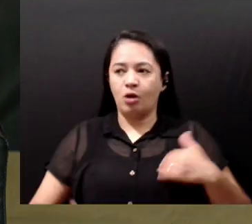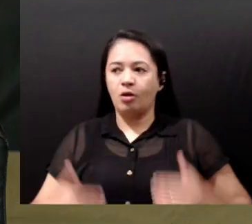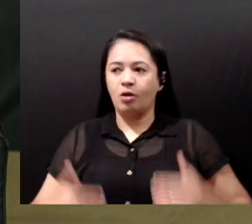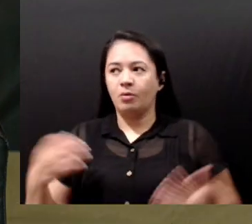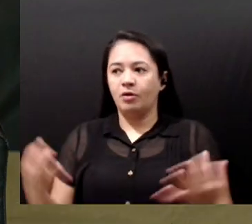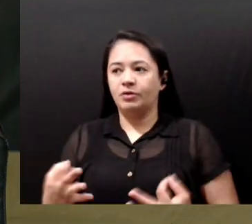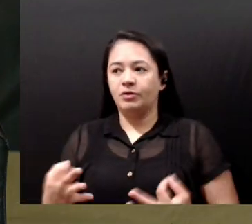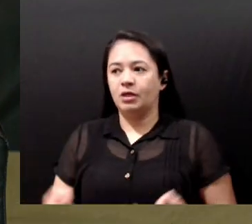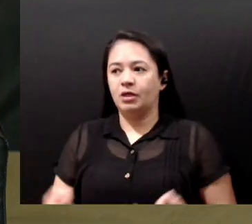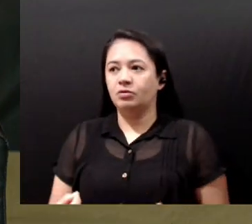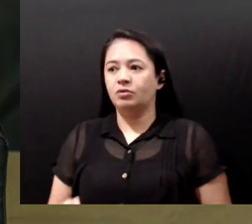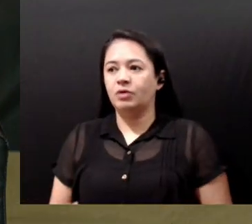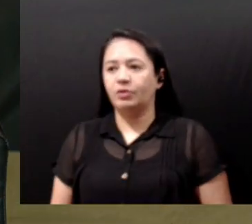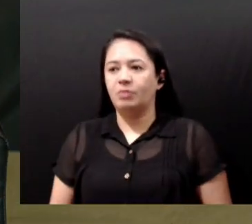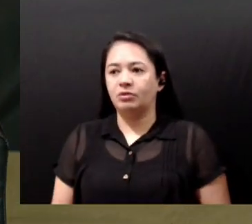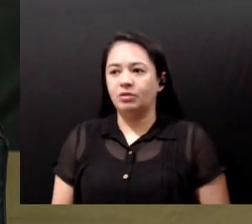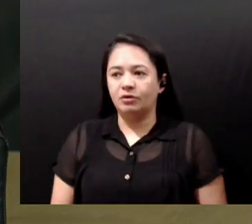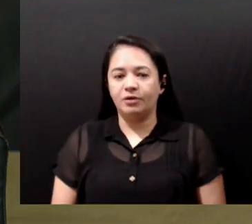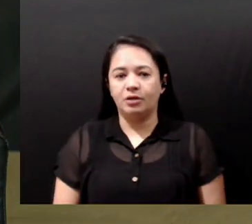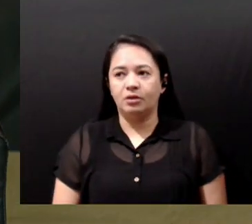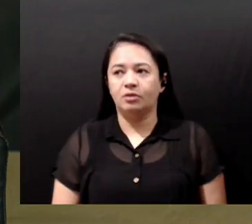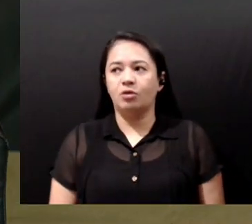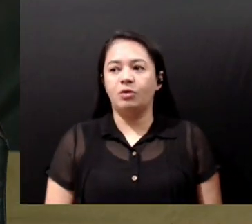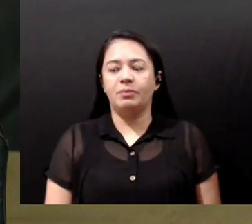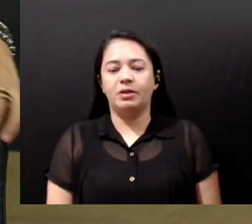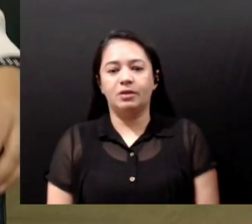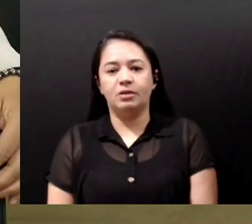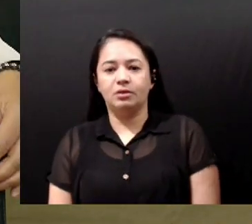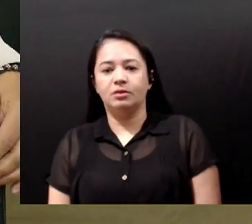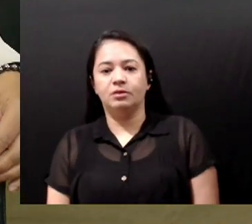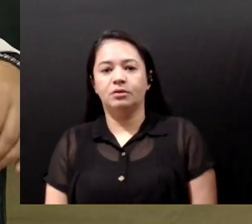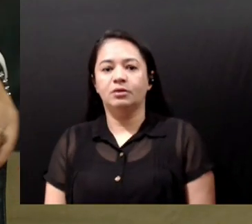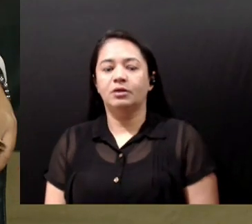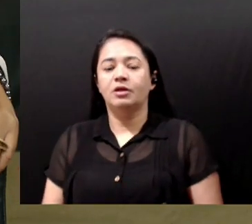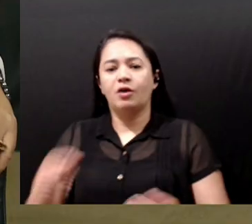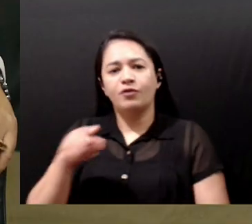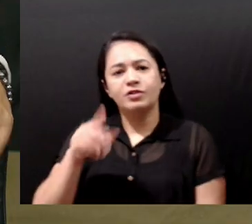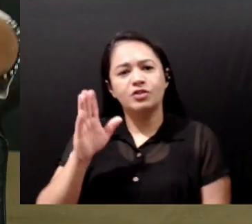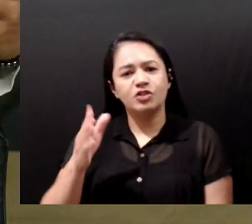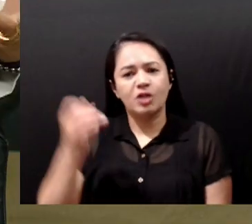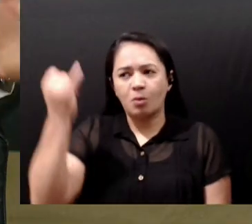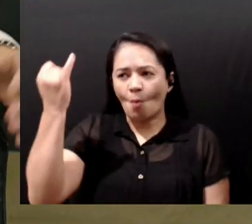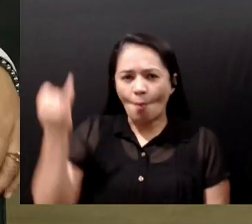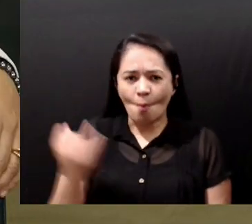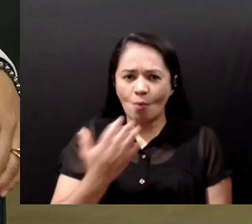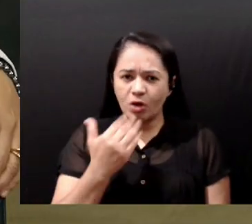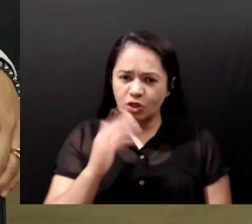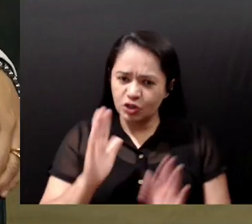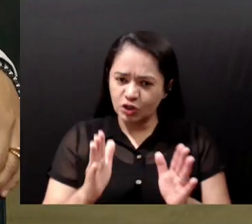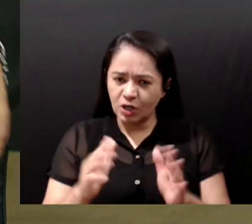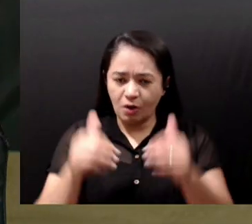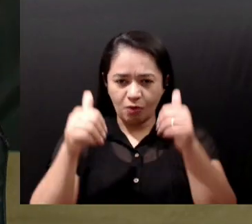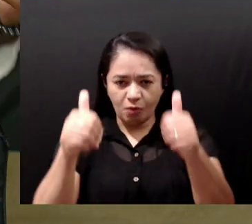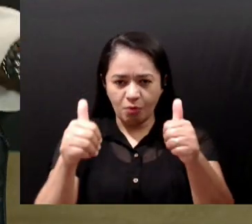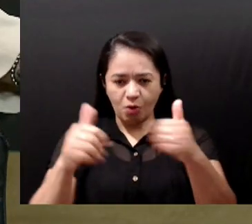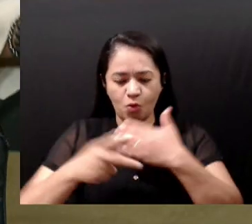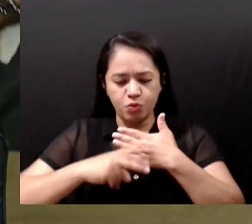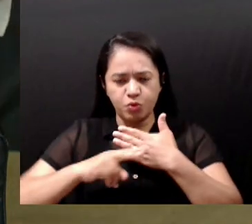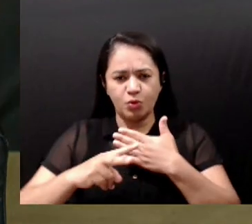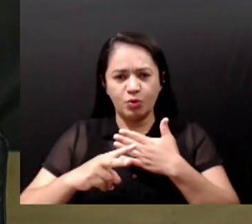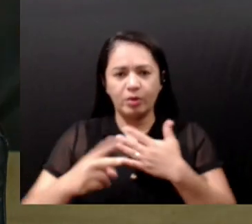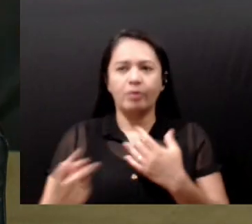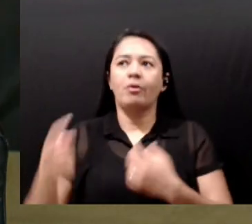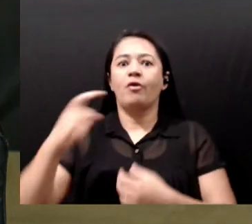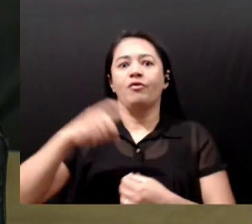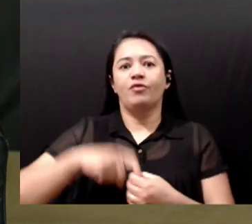sua mensagem para a gente. Nós queremos saber, você já fez uma dieta aí, deu resultado e teve um efeito rebote, né? O que você perdeu,